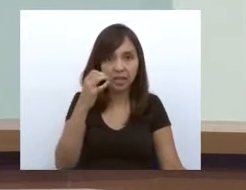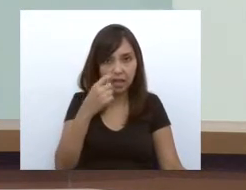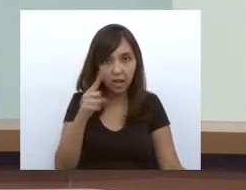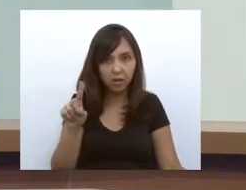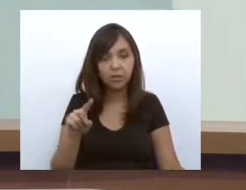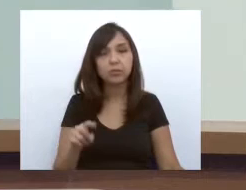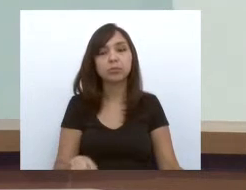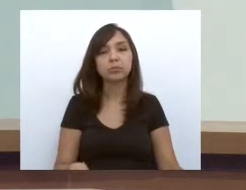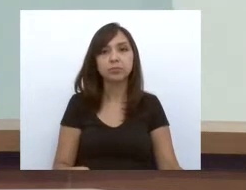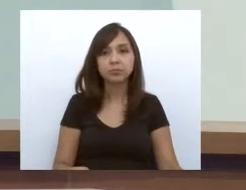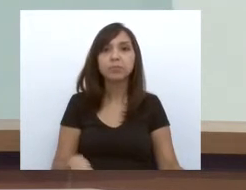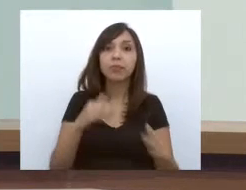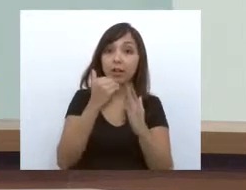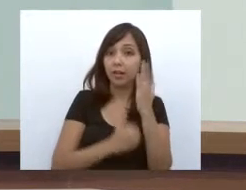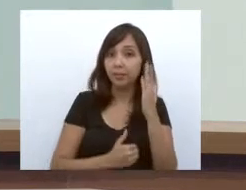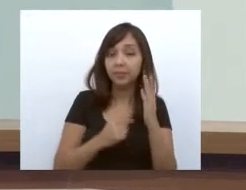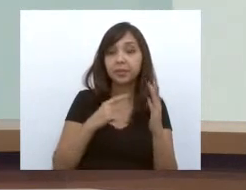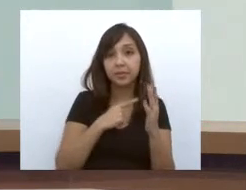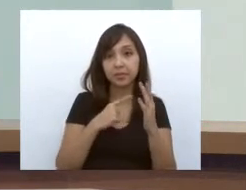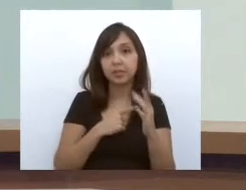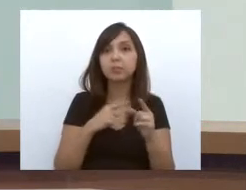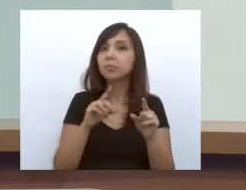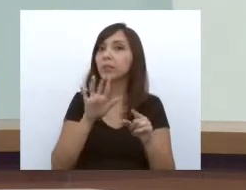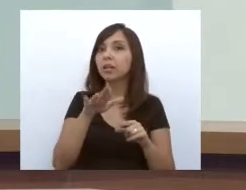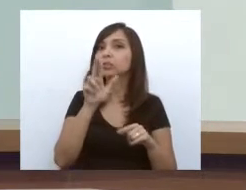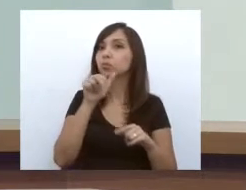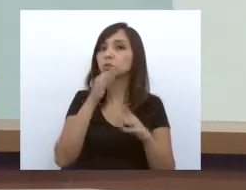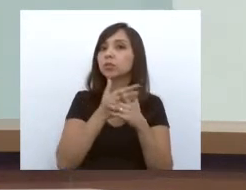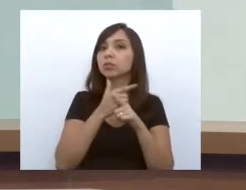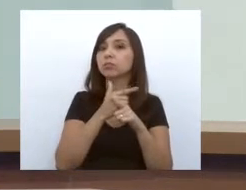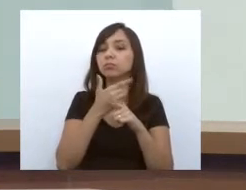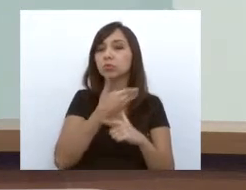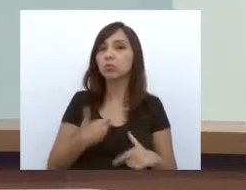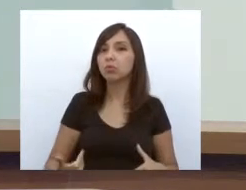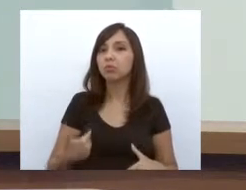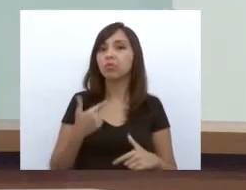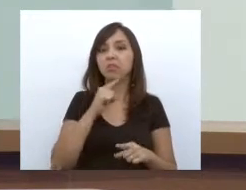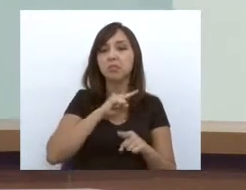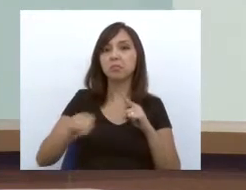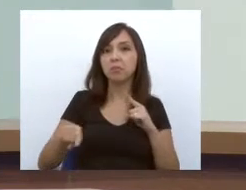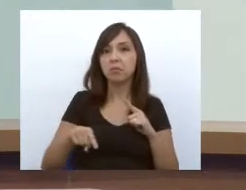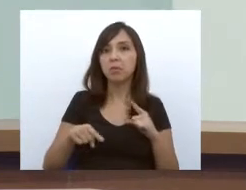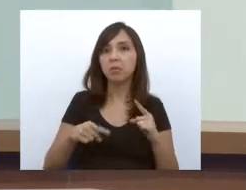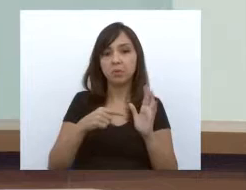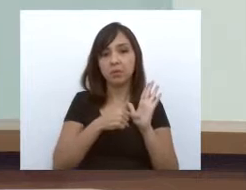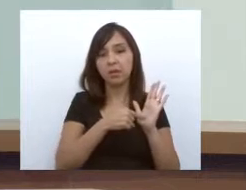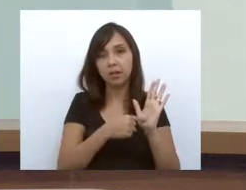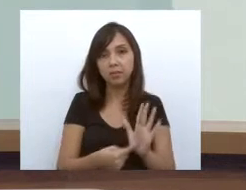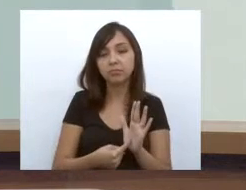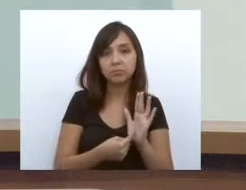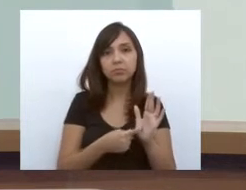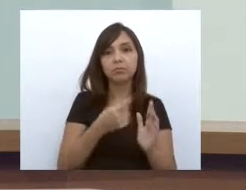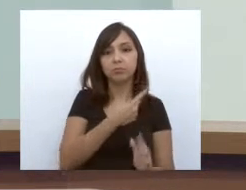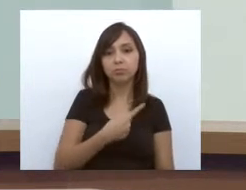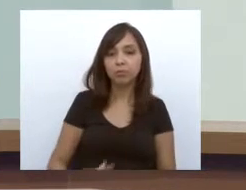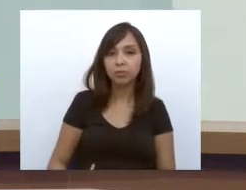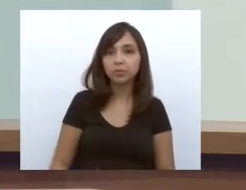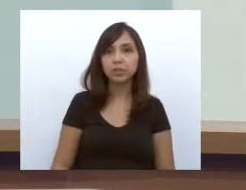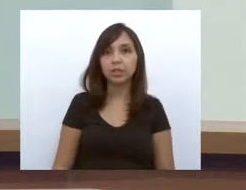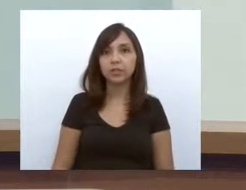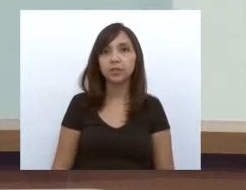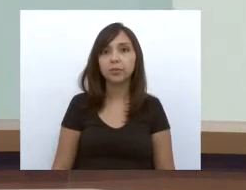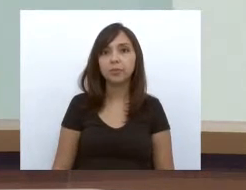1 milhão e 800 mil alunos a menos, e jamais o governo do estado vai querer apresentar um projeto, uma reestruturação